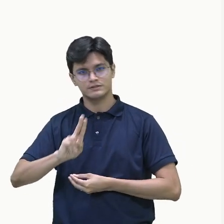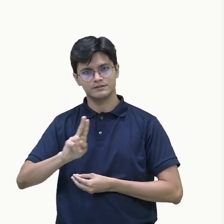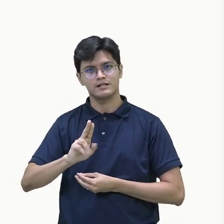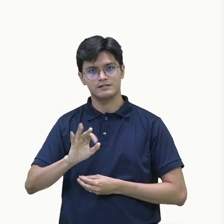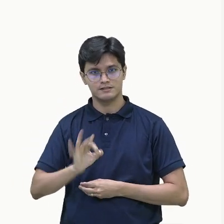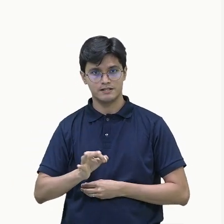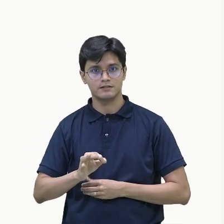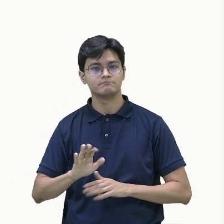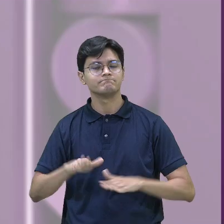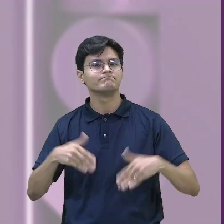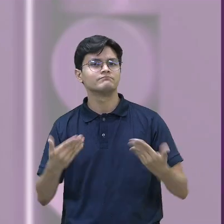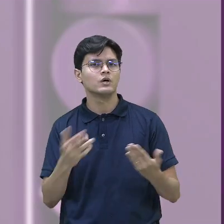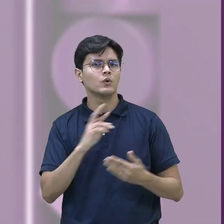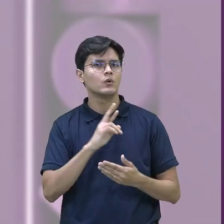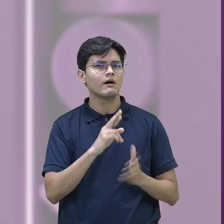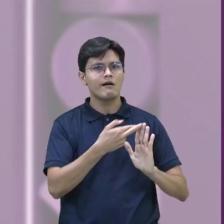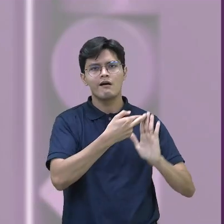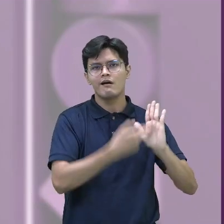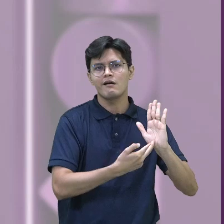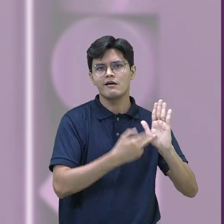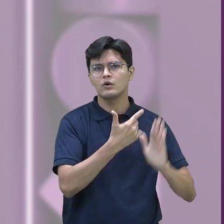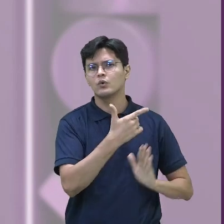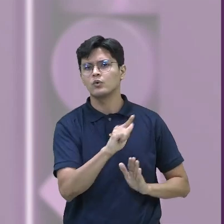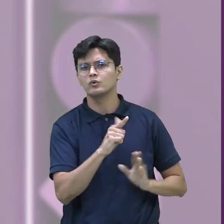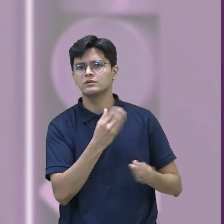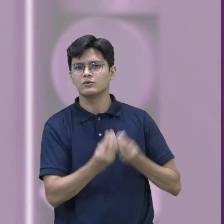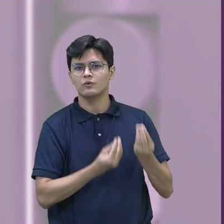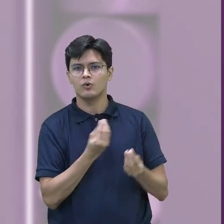seguinte, toda vez que eu tenho